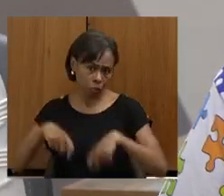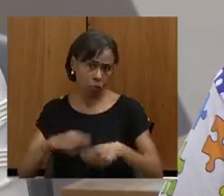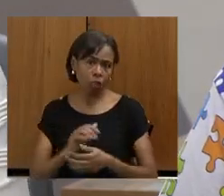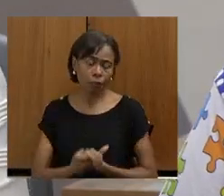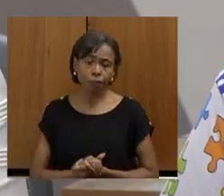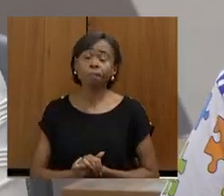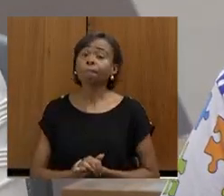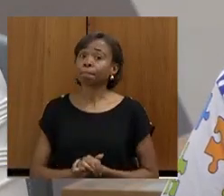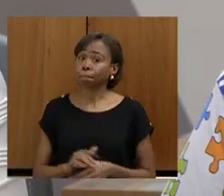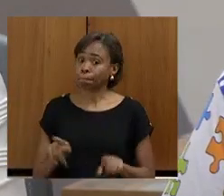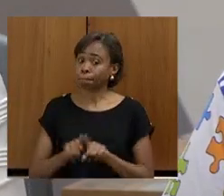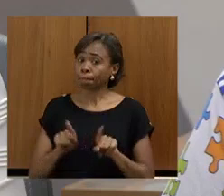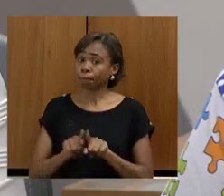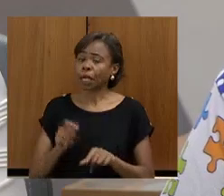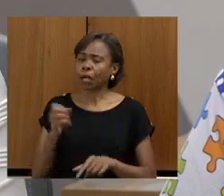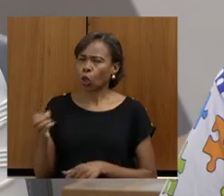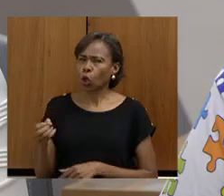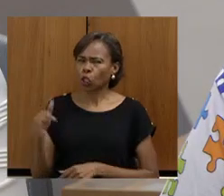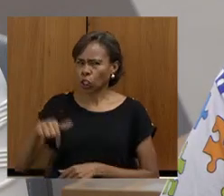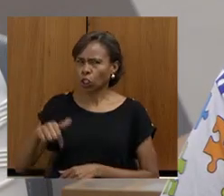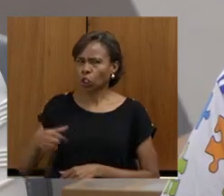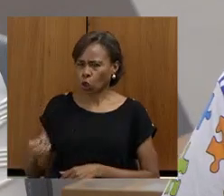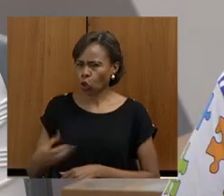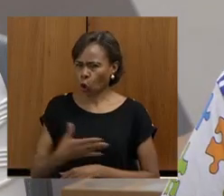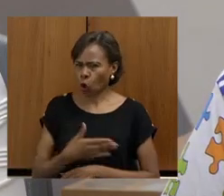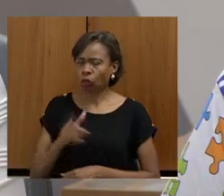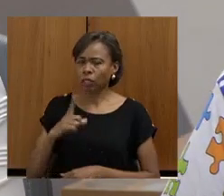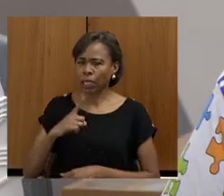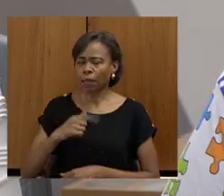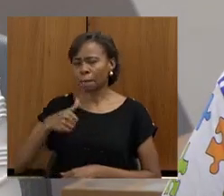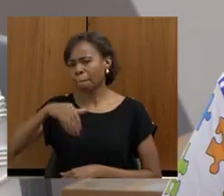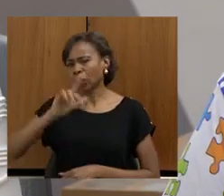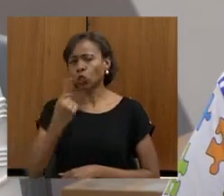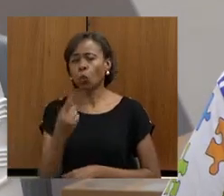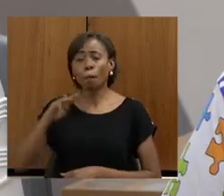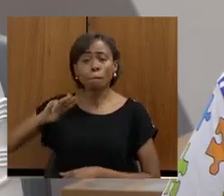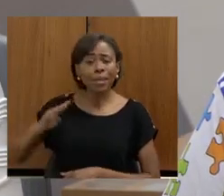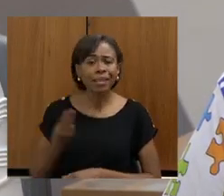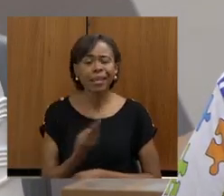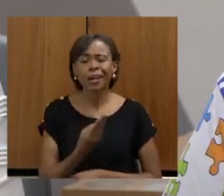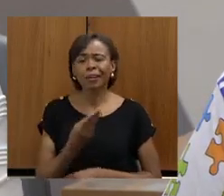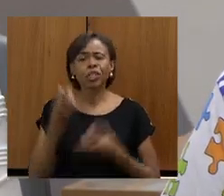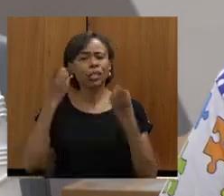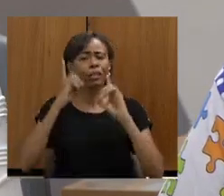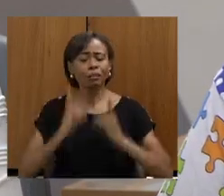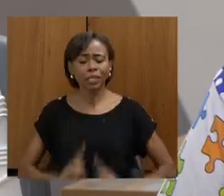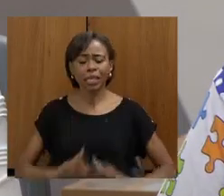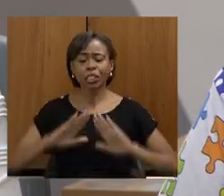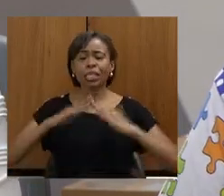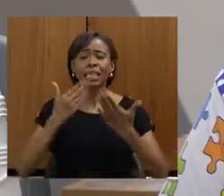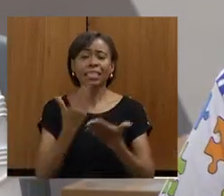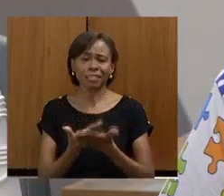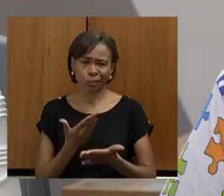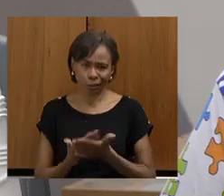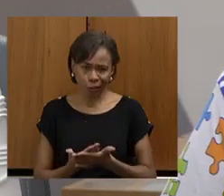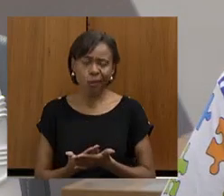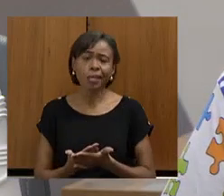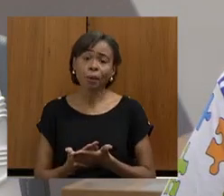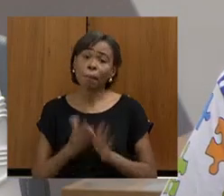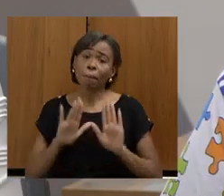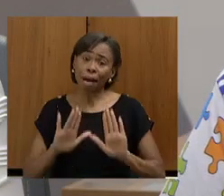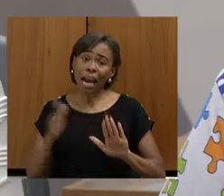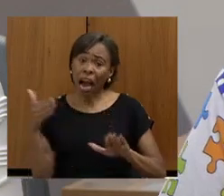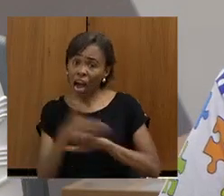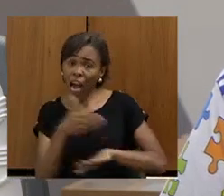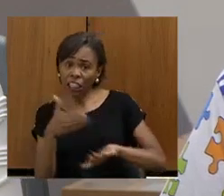aqui que atualmente a gente tem mais de 1 milhão e 300 mil estudantes com deficiência nas escolas. A garantia de acesso, no entanto,